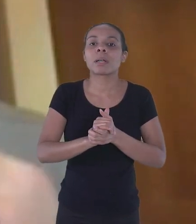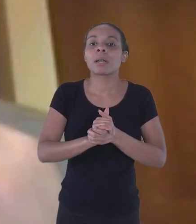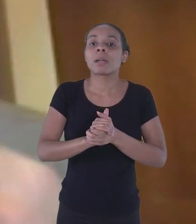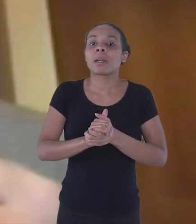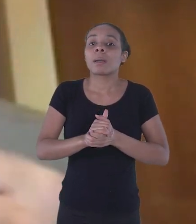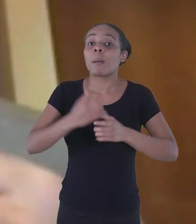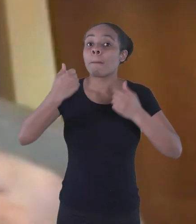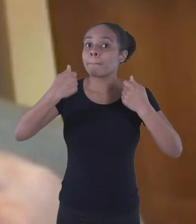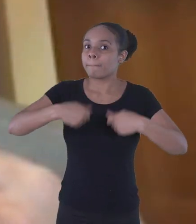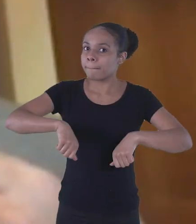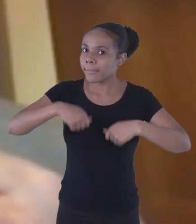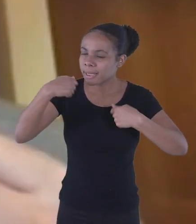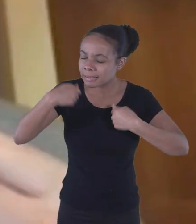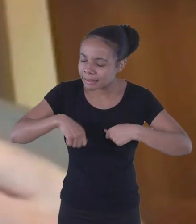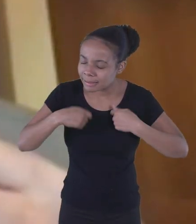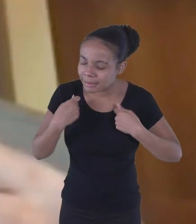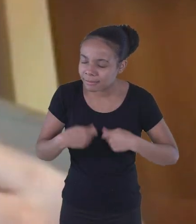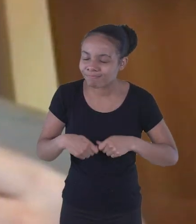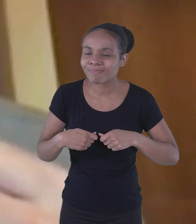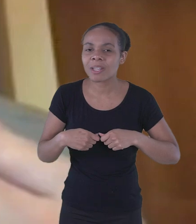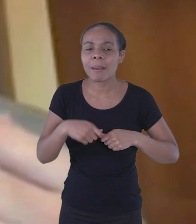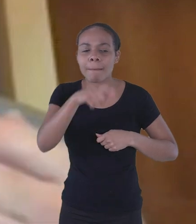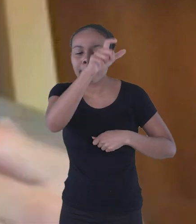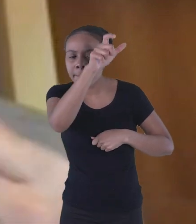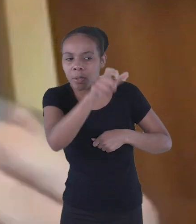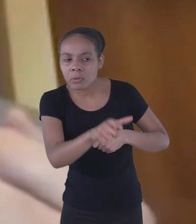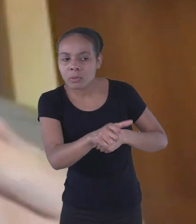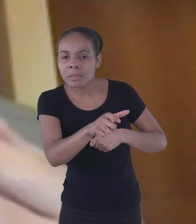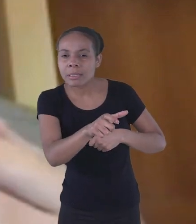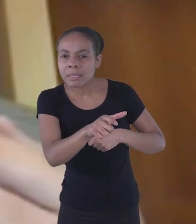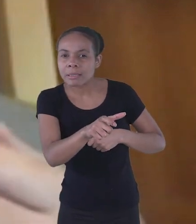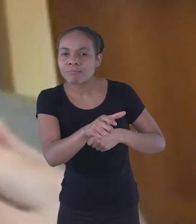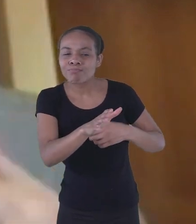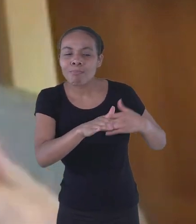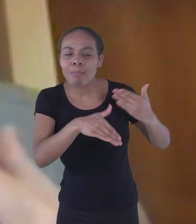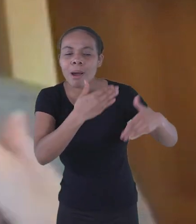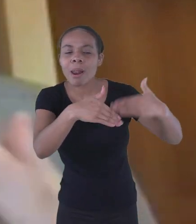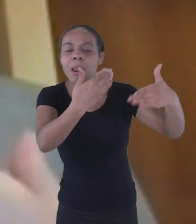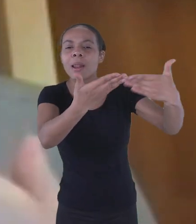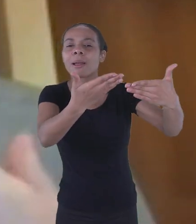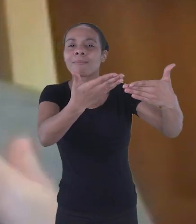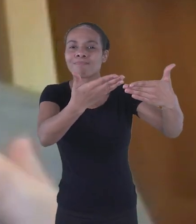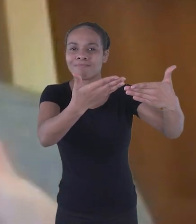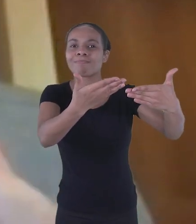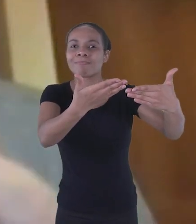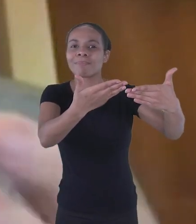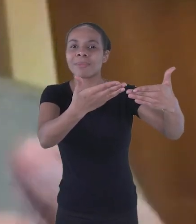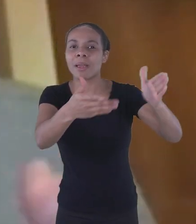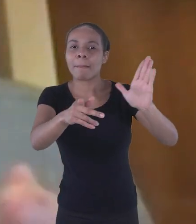o destino do personagem te pertence. Existe